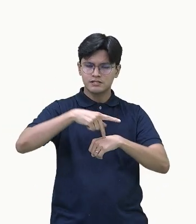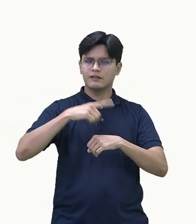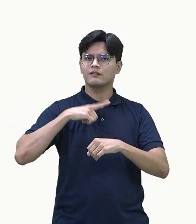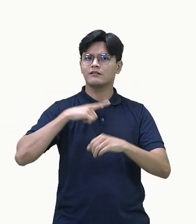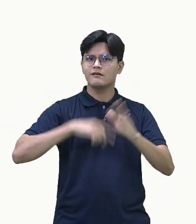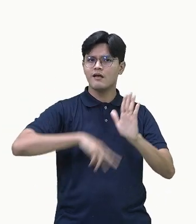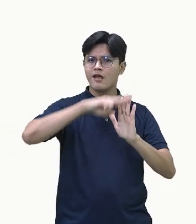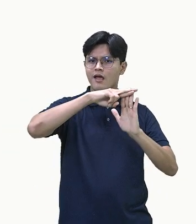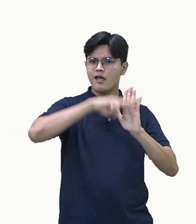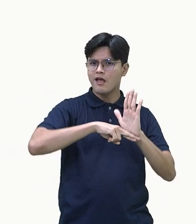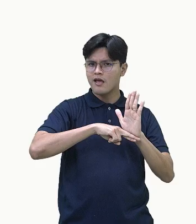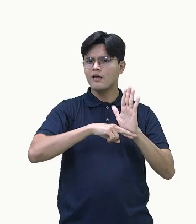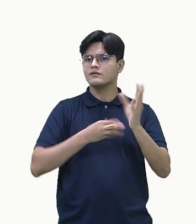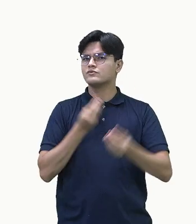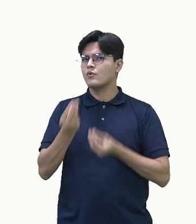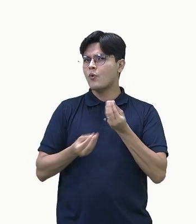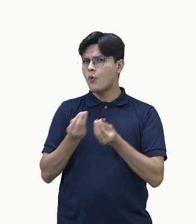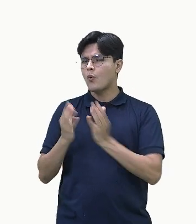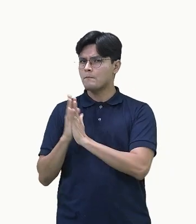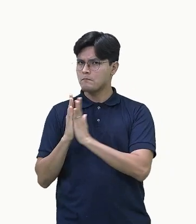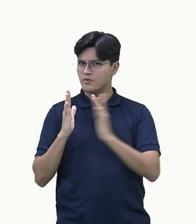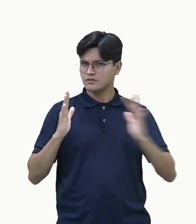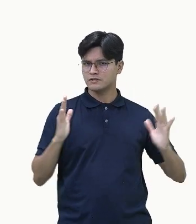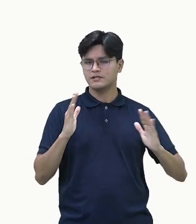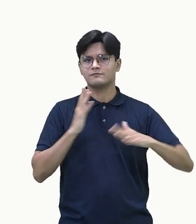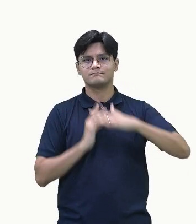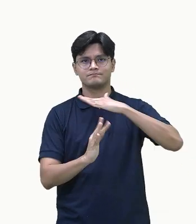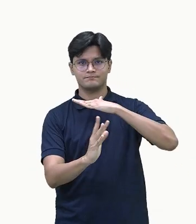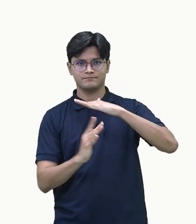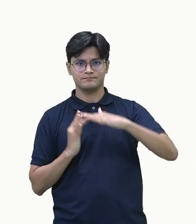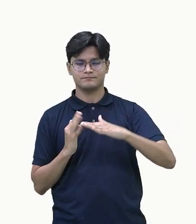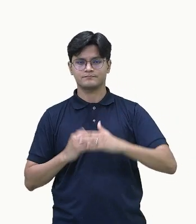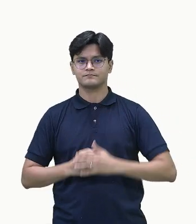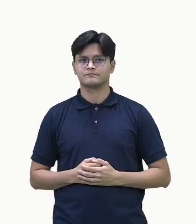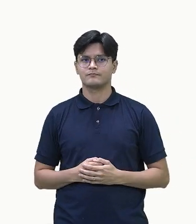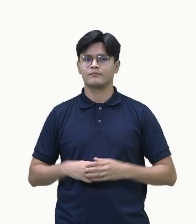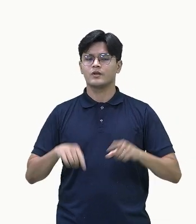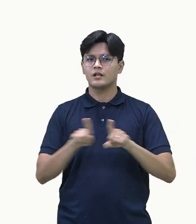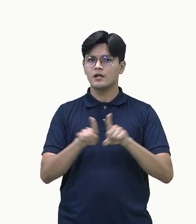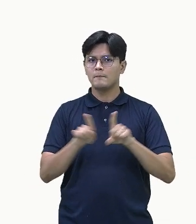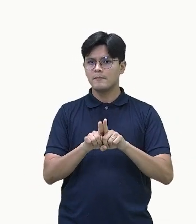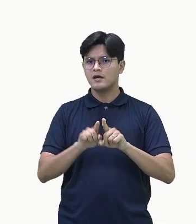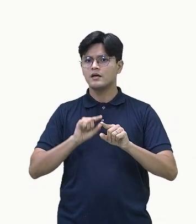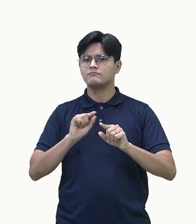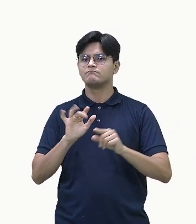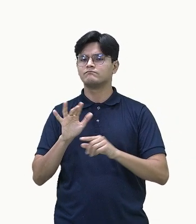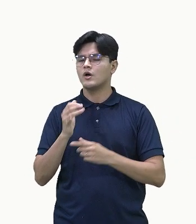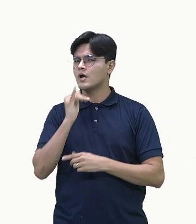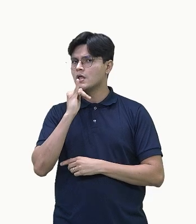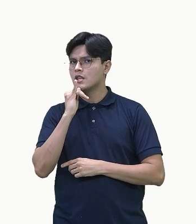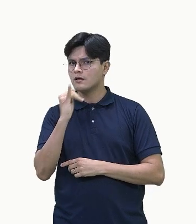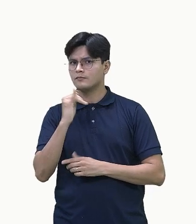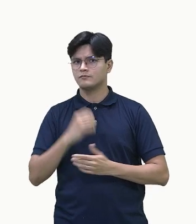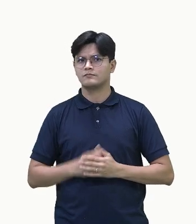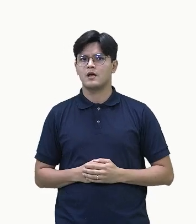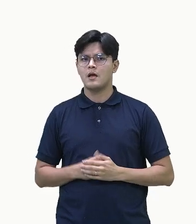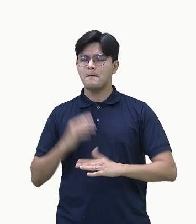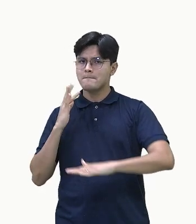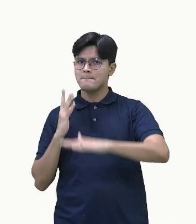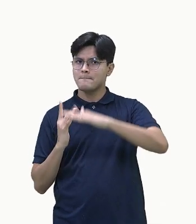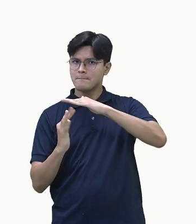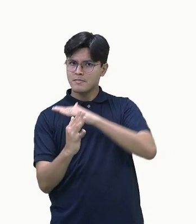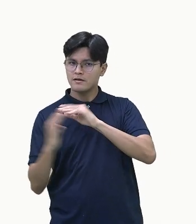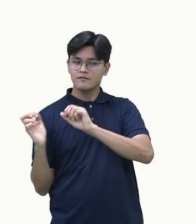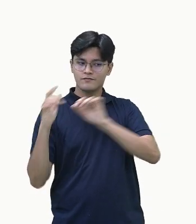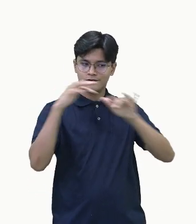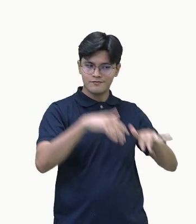E também os fluxos para o Brasil. A origem principal dos imigrantes no Brasil passou a ser a América